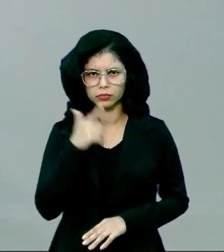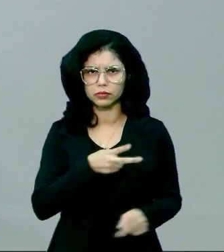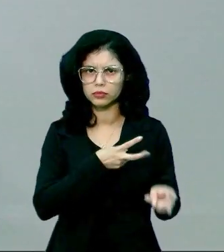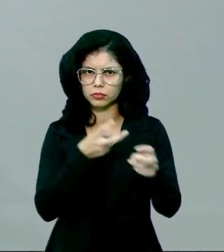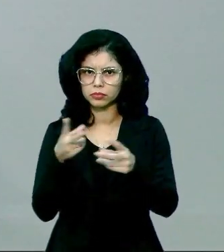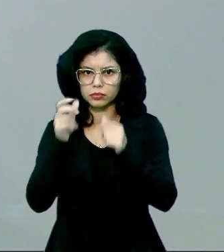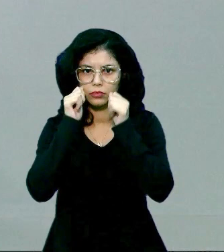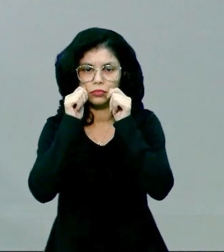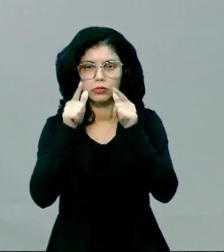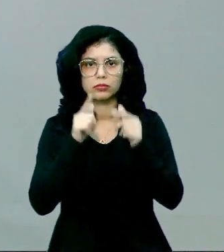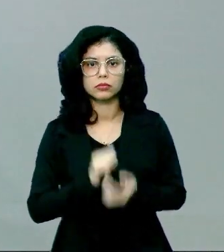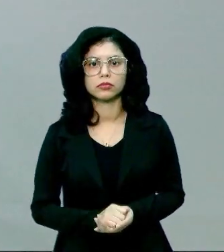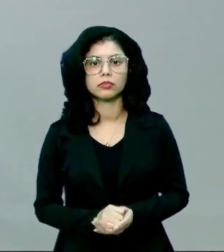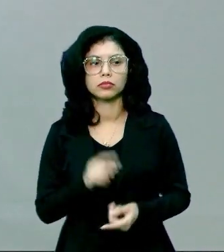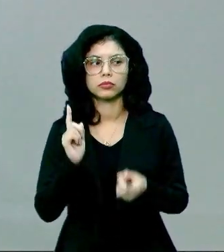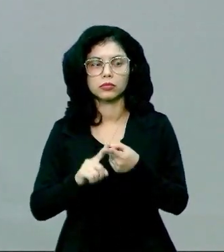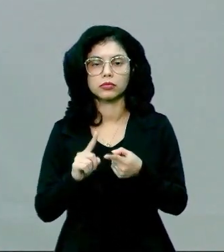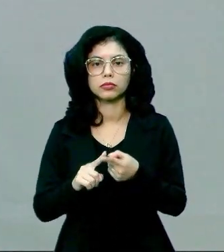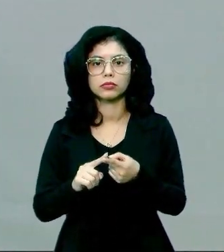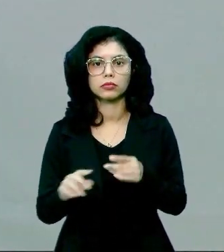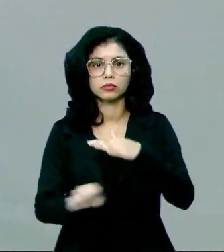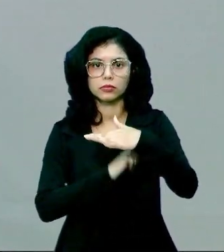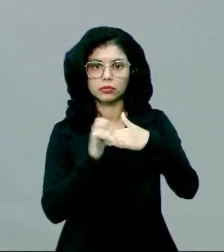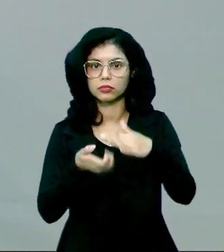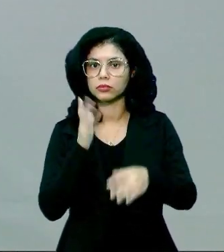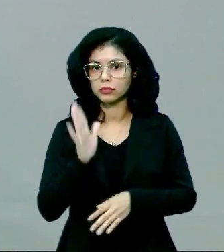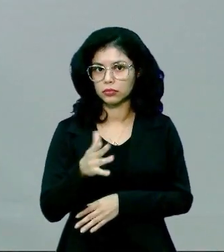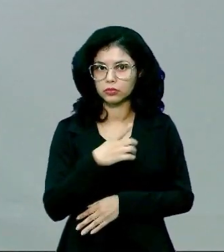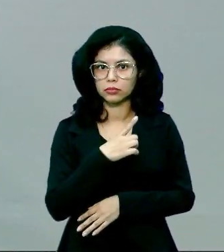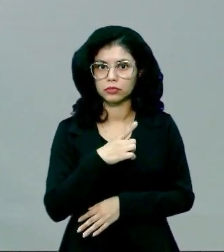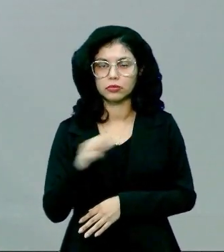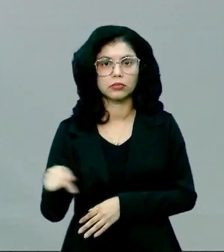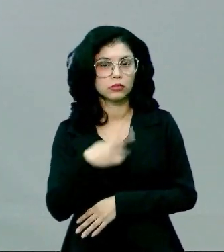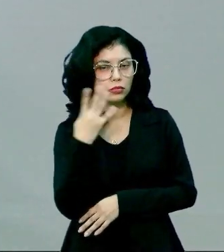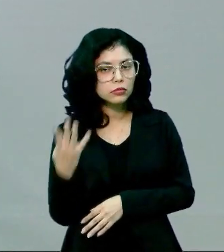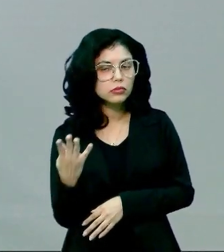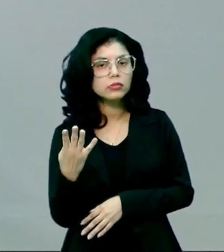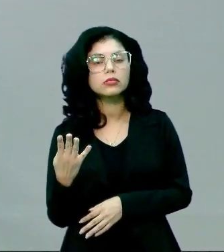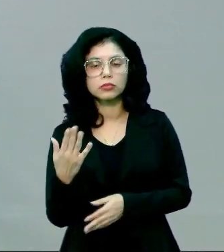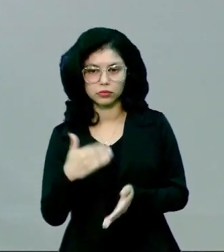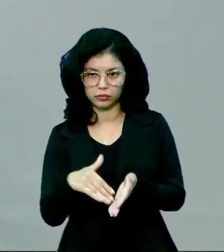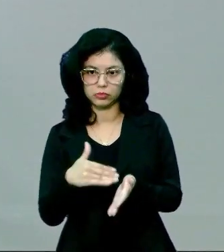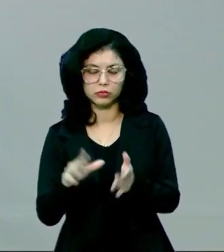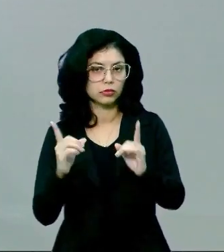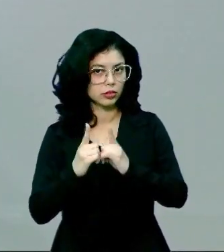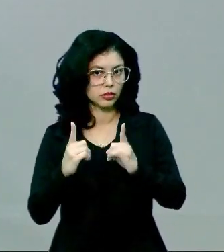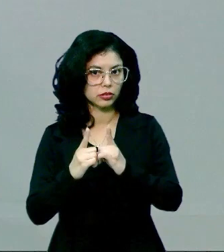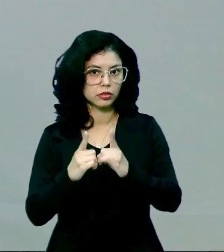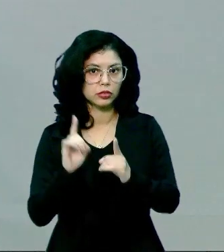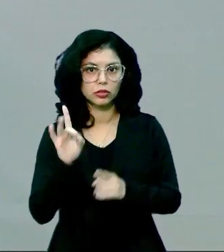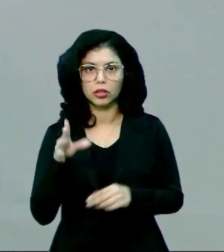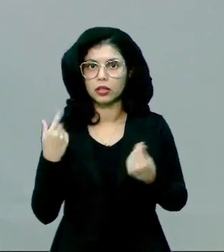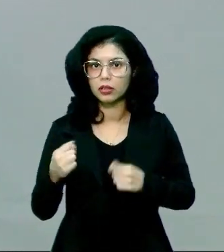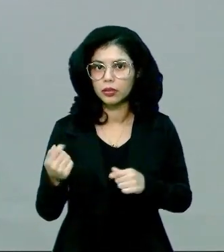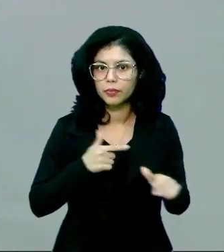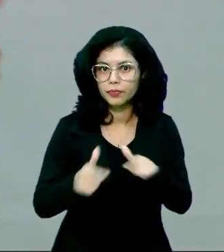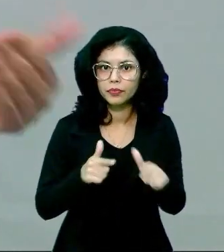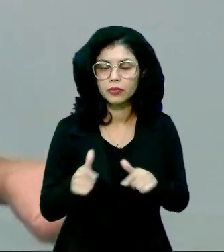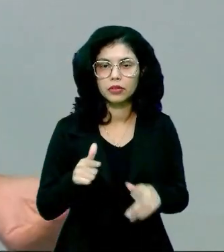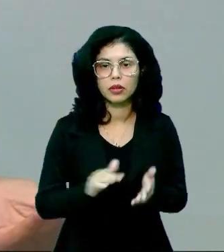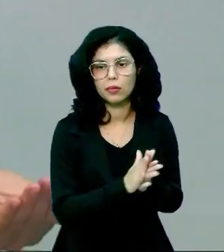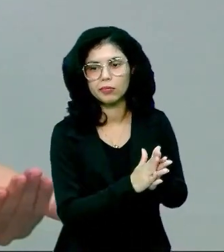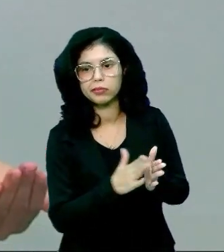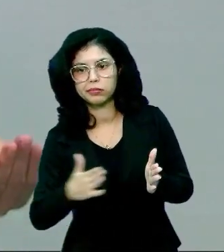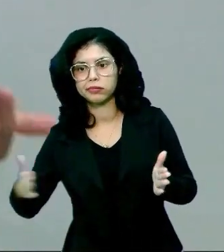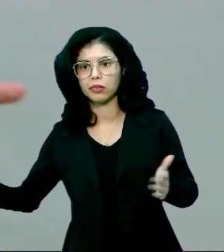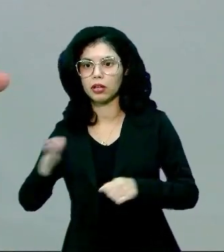prestar atenção? Porque a empresa já tinha uma quantidade de funcionários. Só que ele trabalhava num período